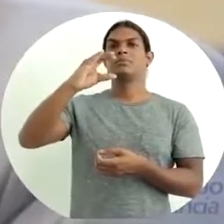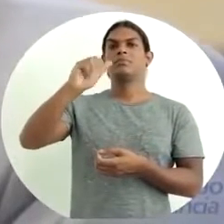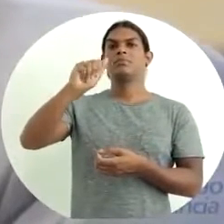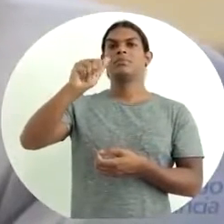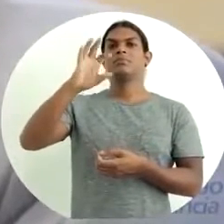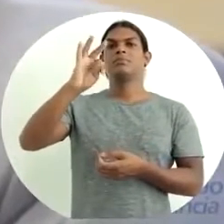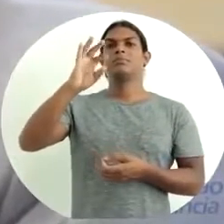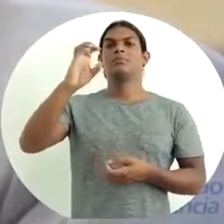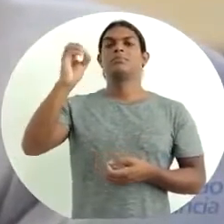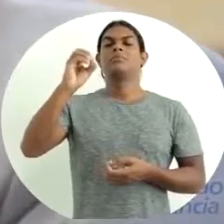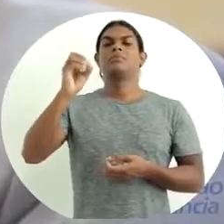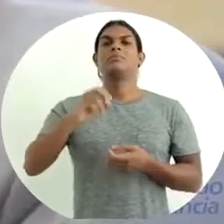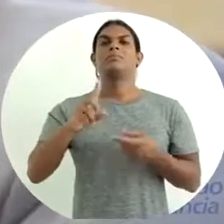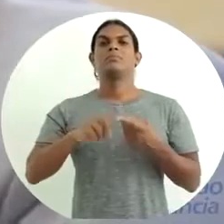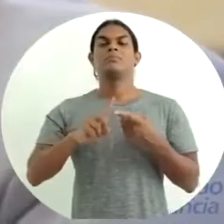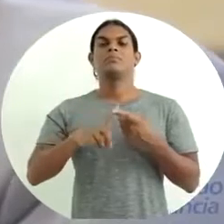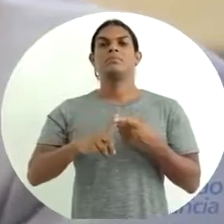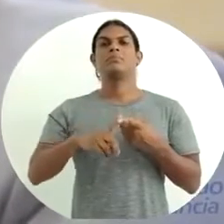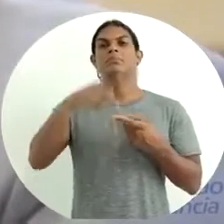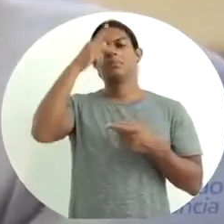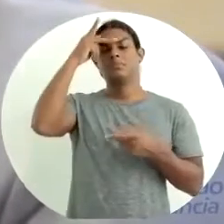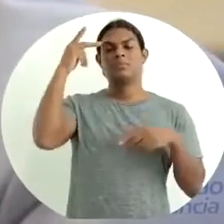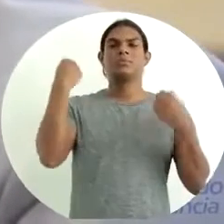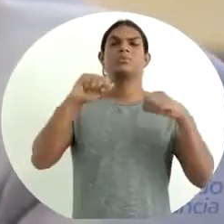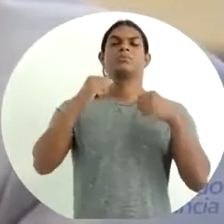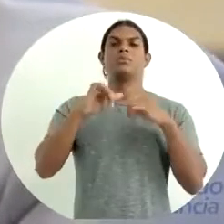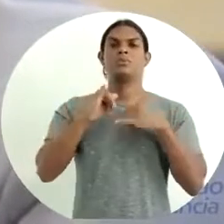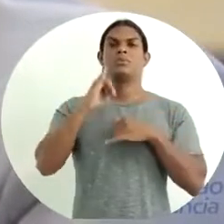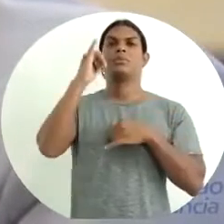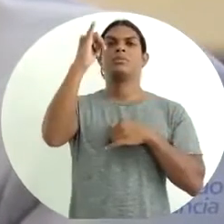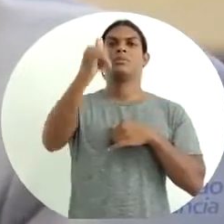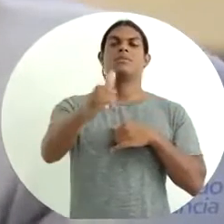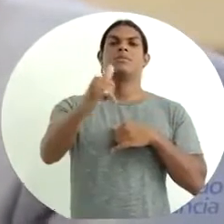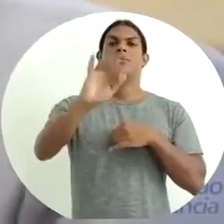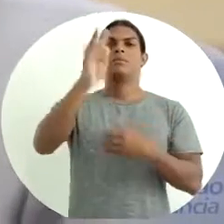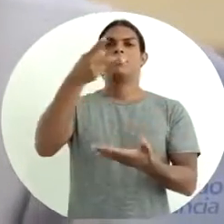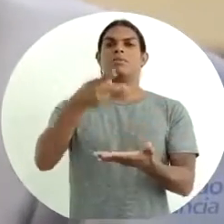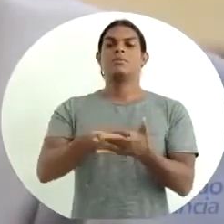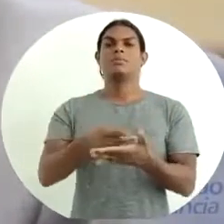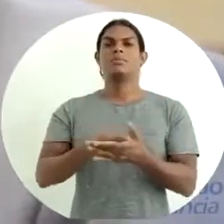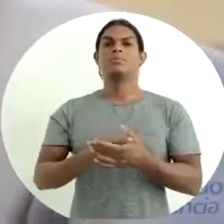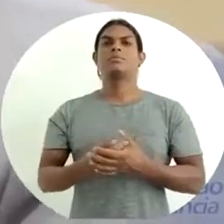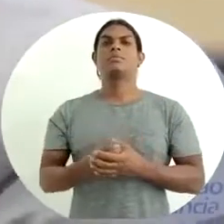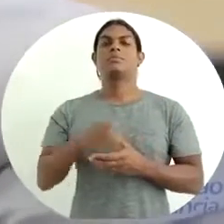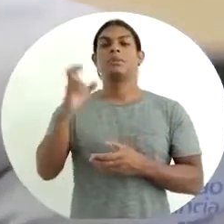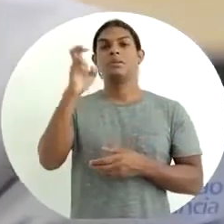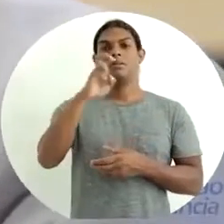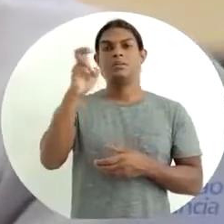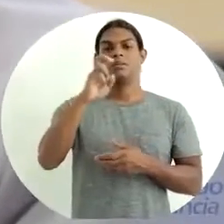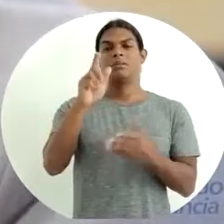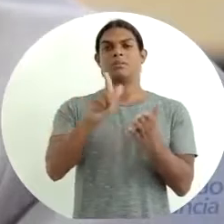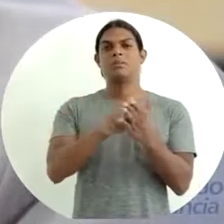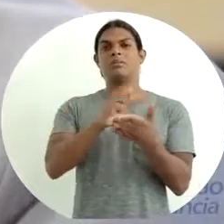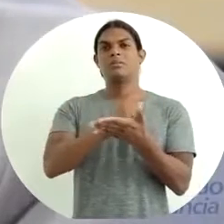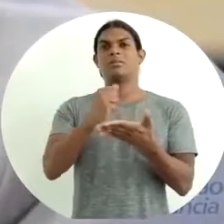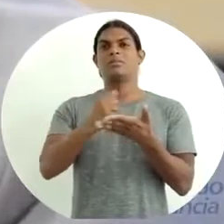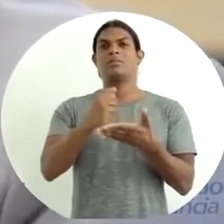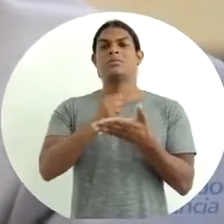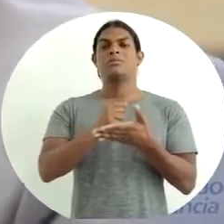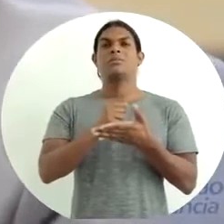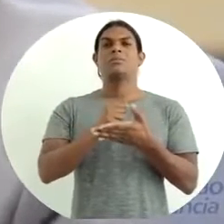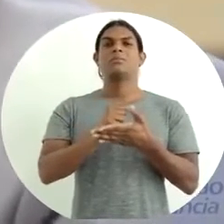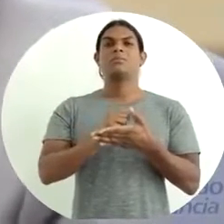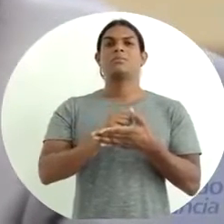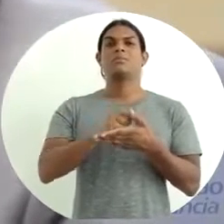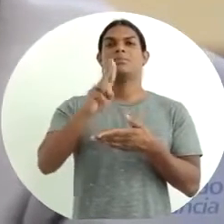das pessoas que pode comunicar o acidente à Previdência Social. a quinta via vai para o Sistema Único de Saúde